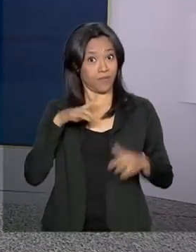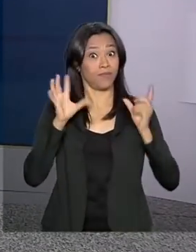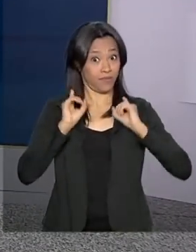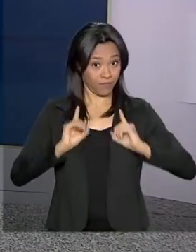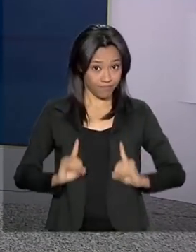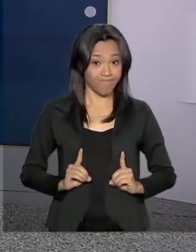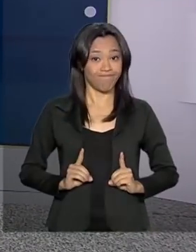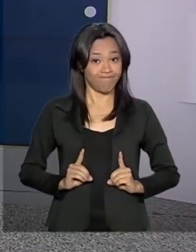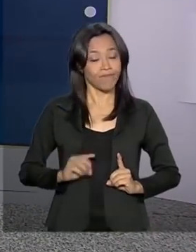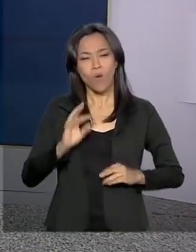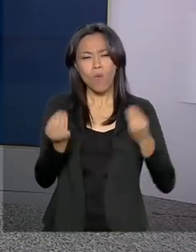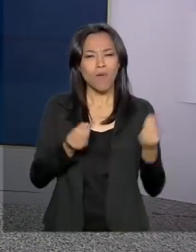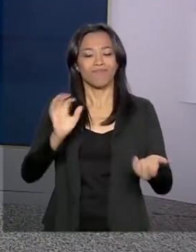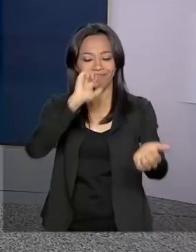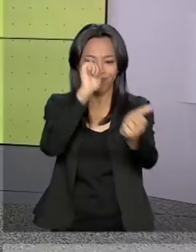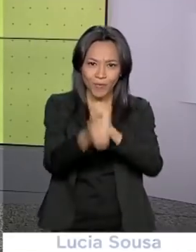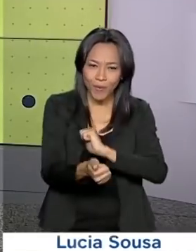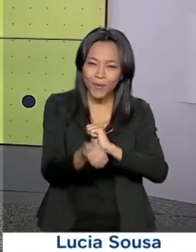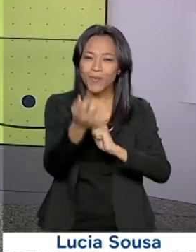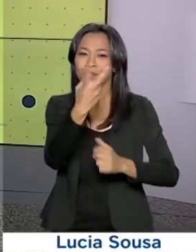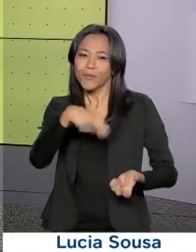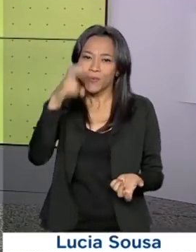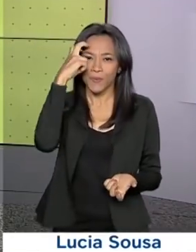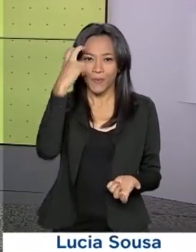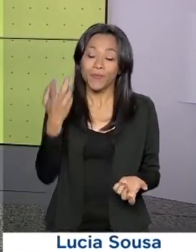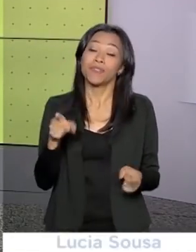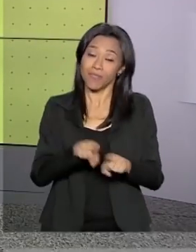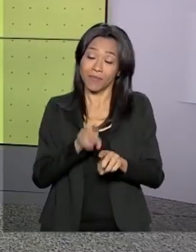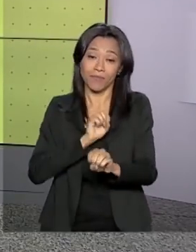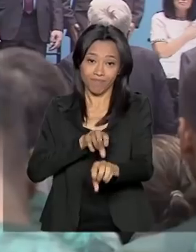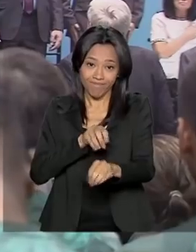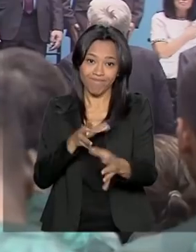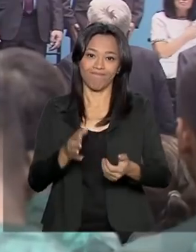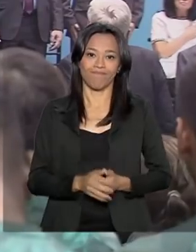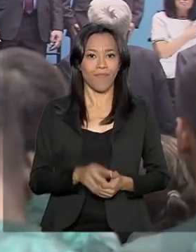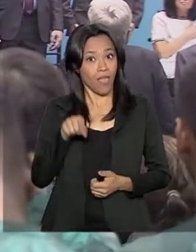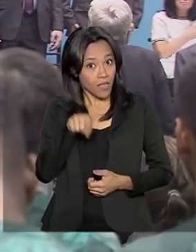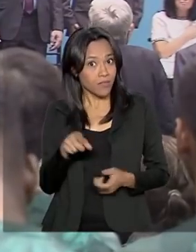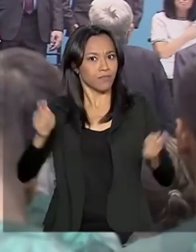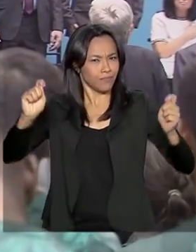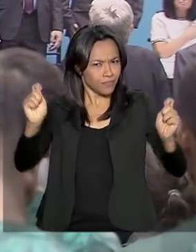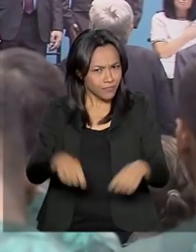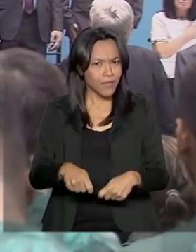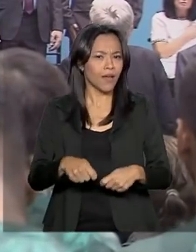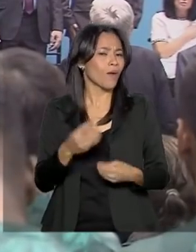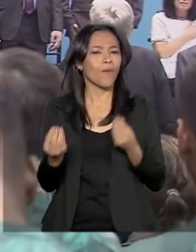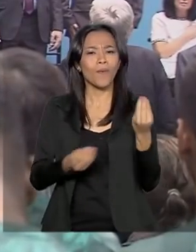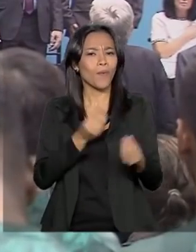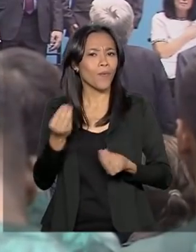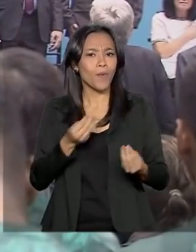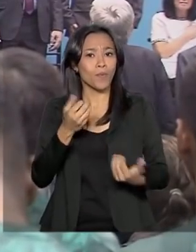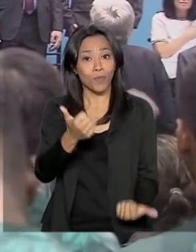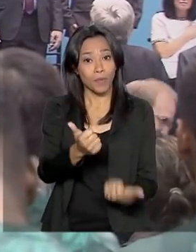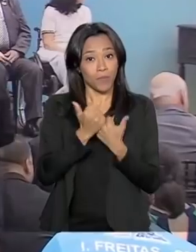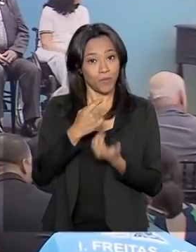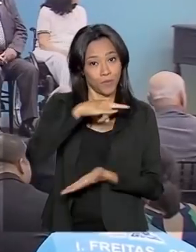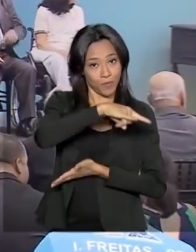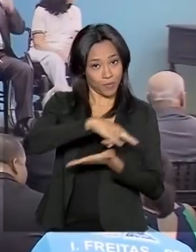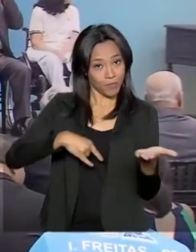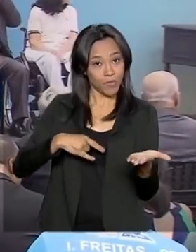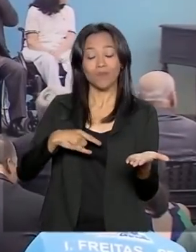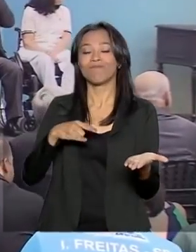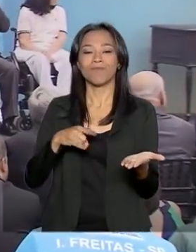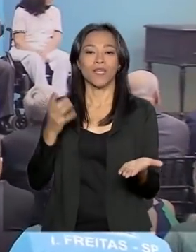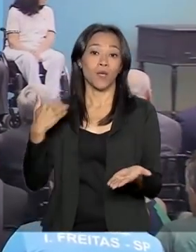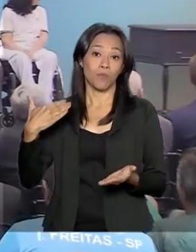deficiência por meio de atividades esportivas, culturais e educativas. Isso vai ser possível a partir da assinatura de um acordo entre